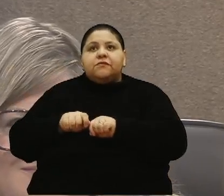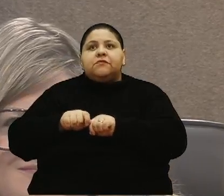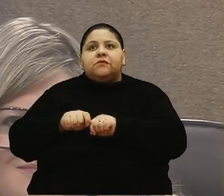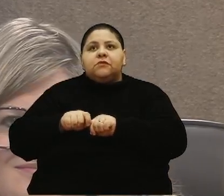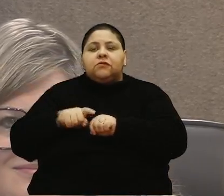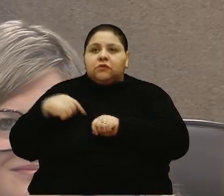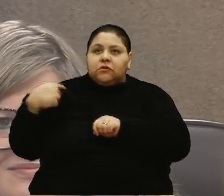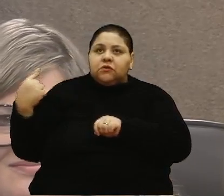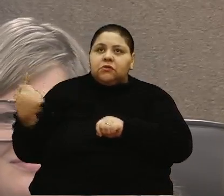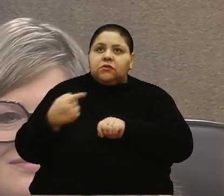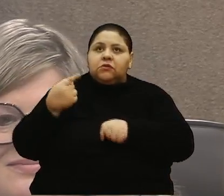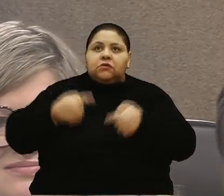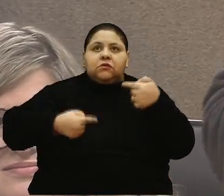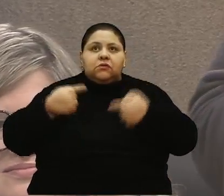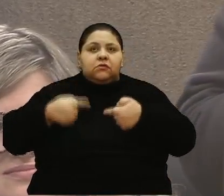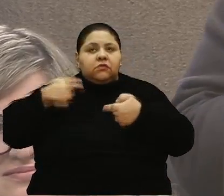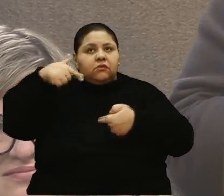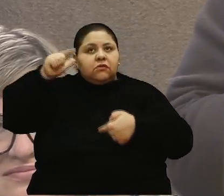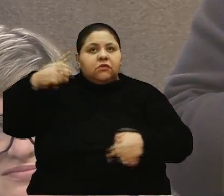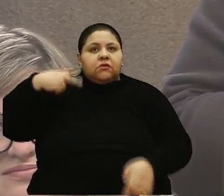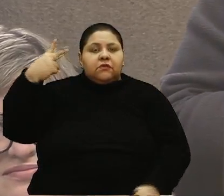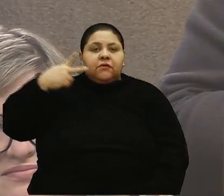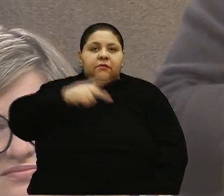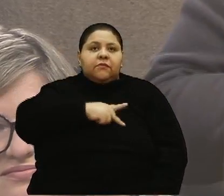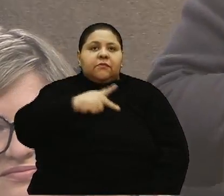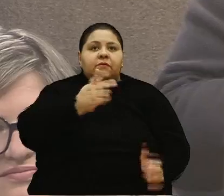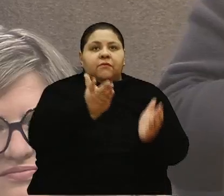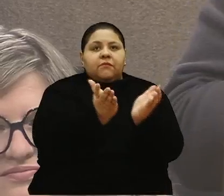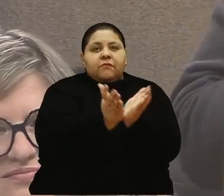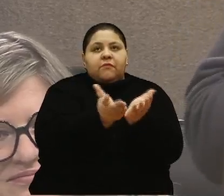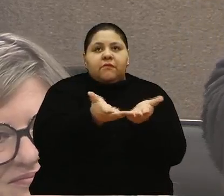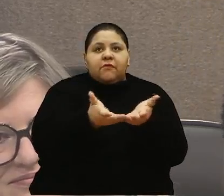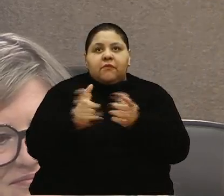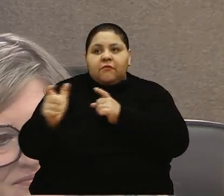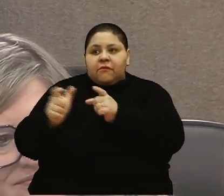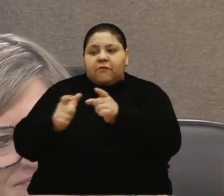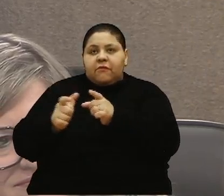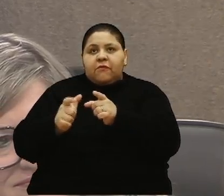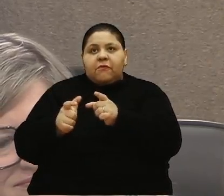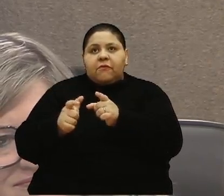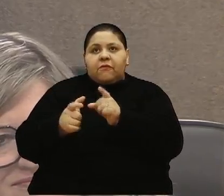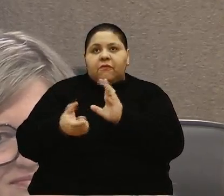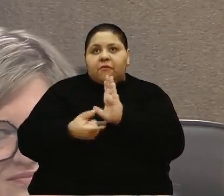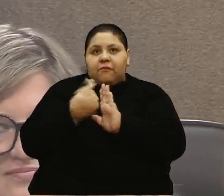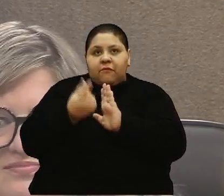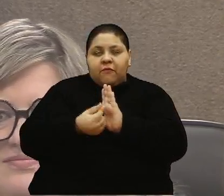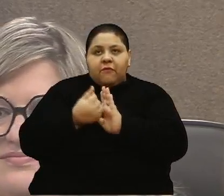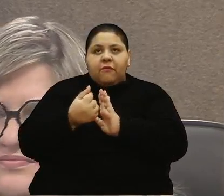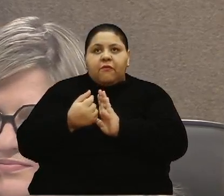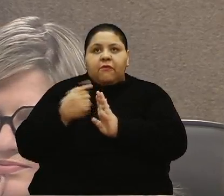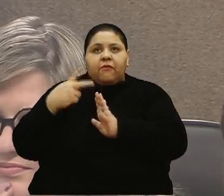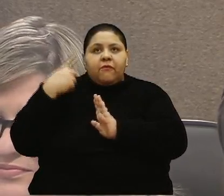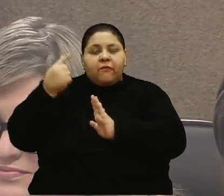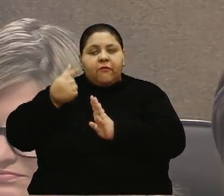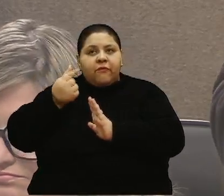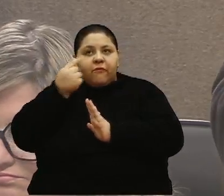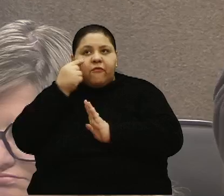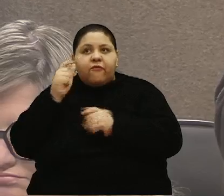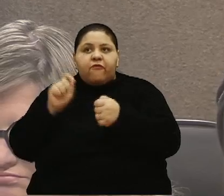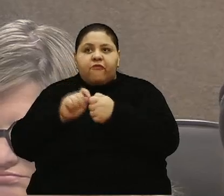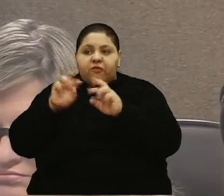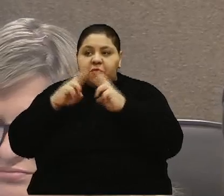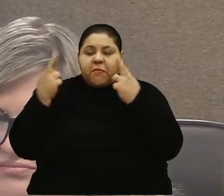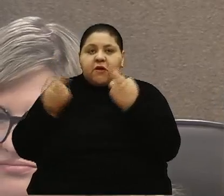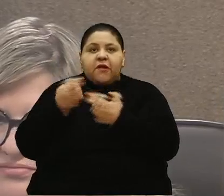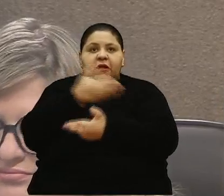nós estamos num debate, ontem o vereador, presidente da Comissão de Controle Orçamentário, o vereador Eloy Frisso, fez uma audiência pública,